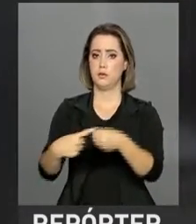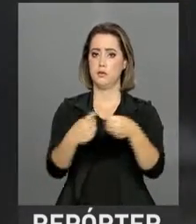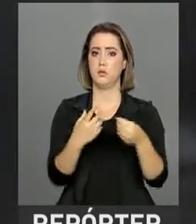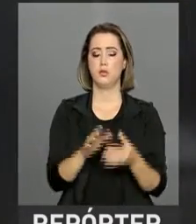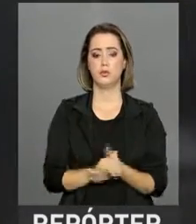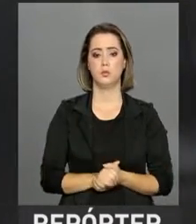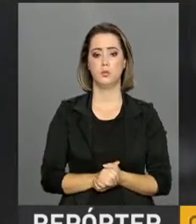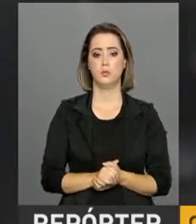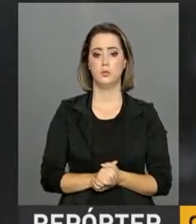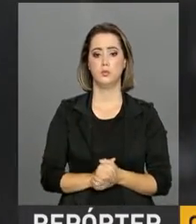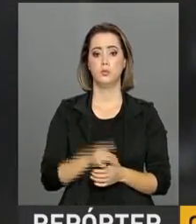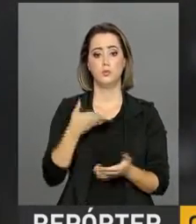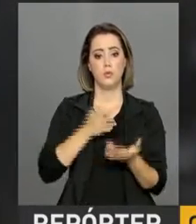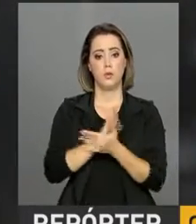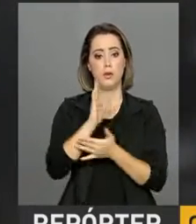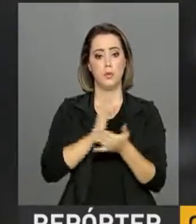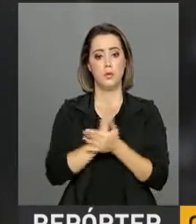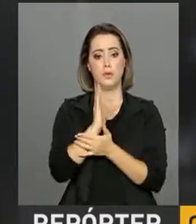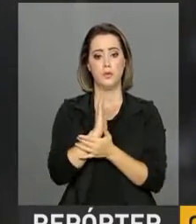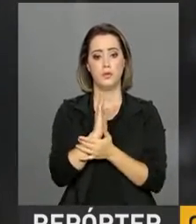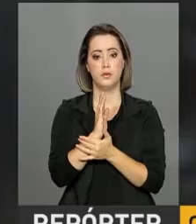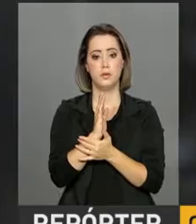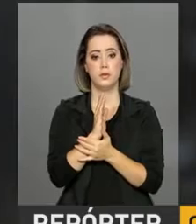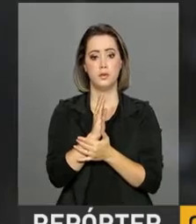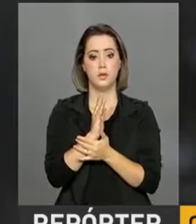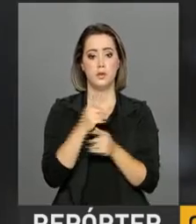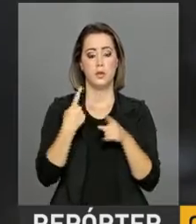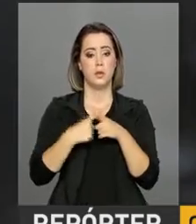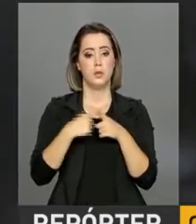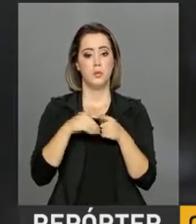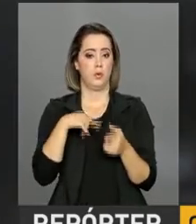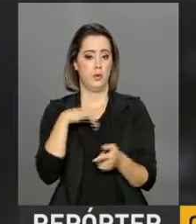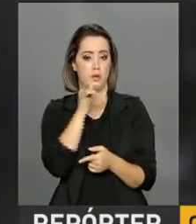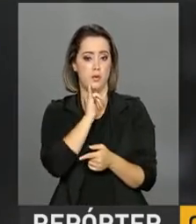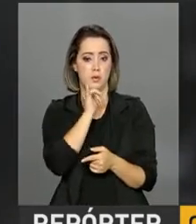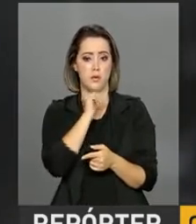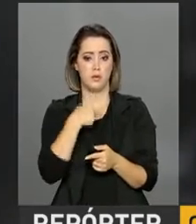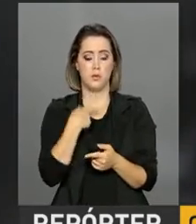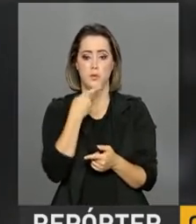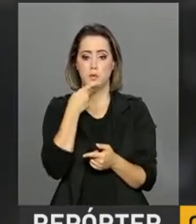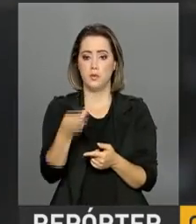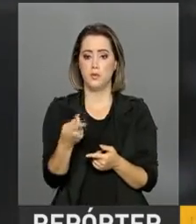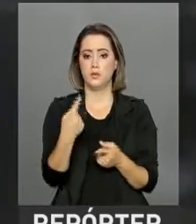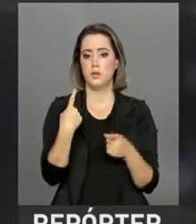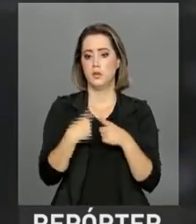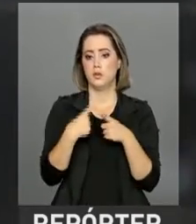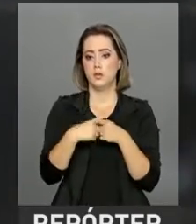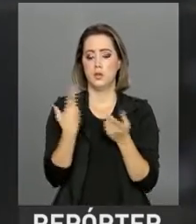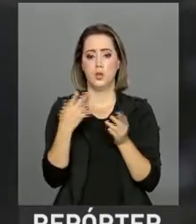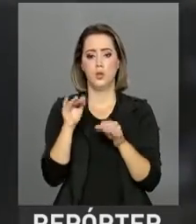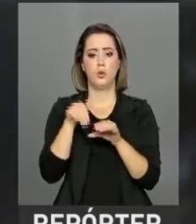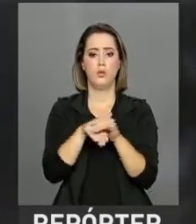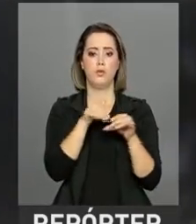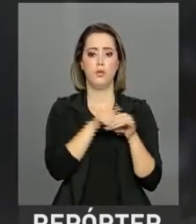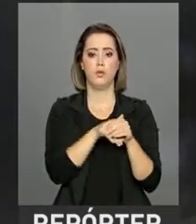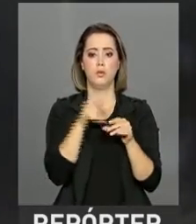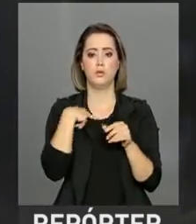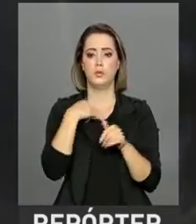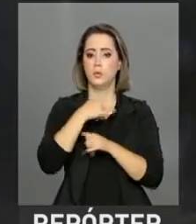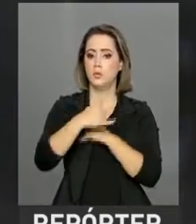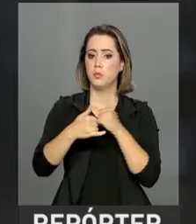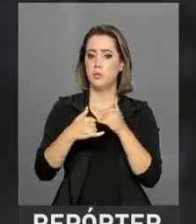a aprovação porque por exemplo no meu caso eu disse que não votaria para mudar a idade